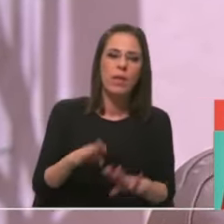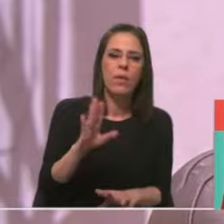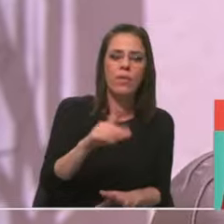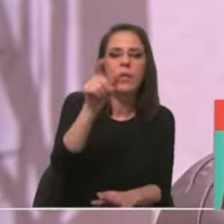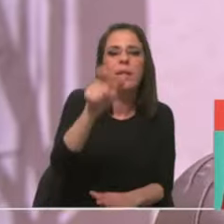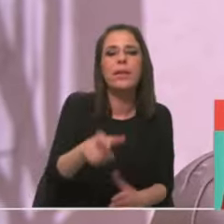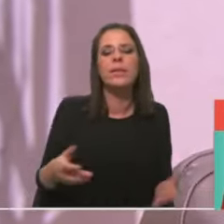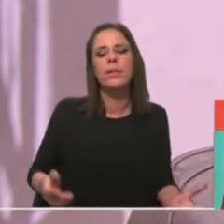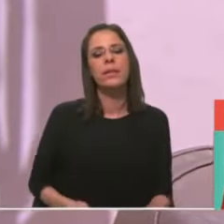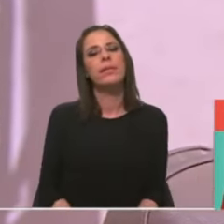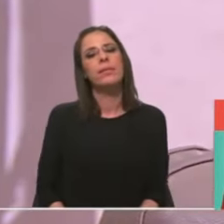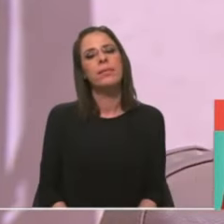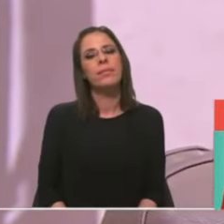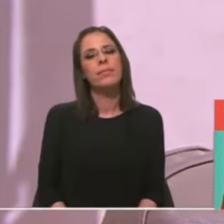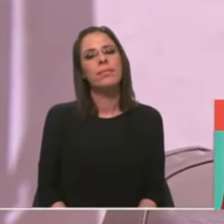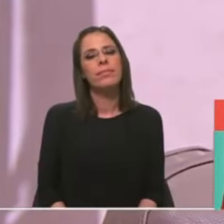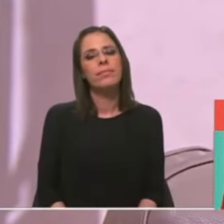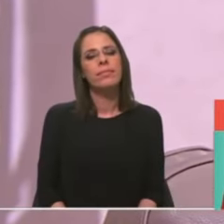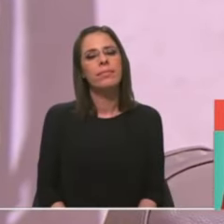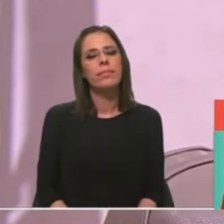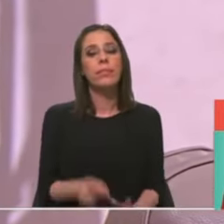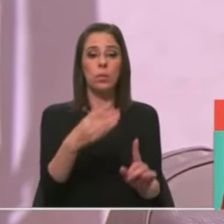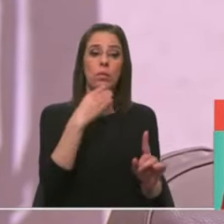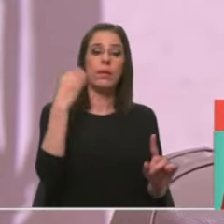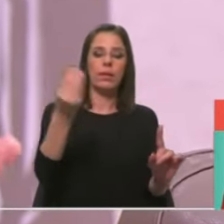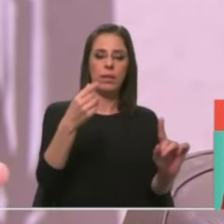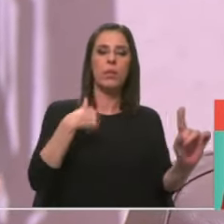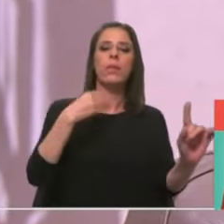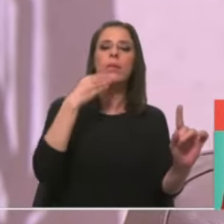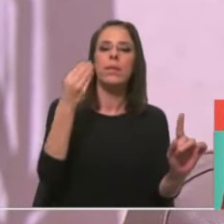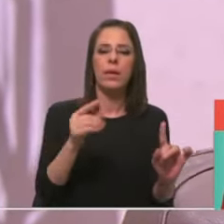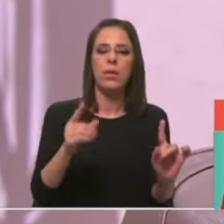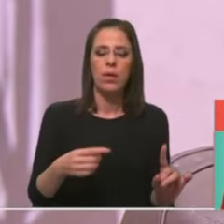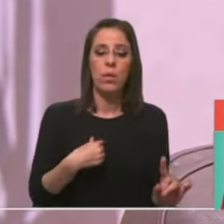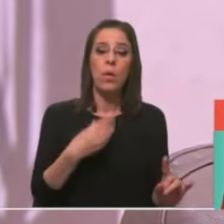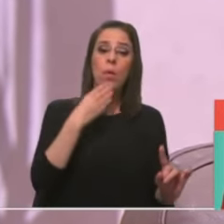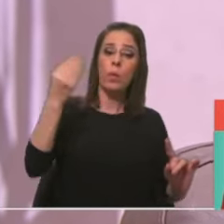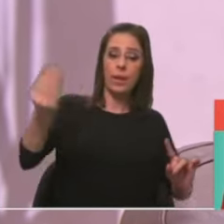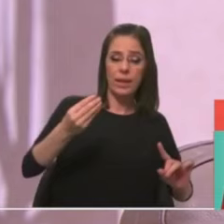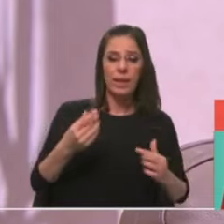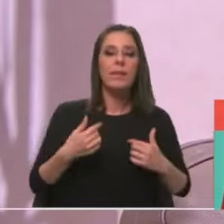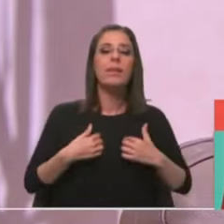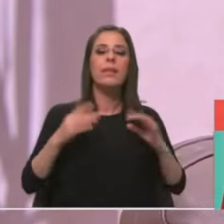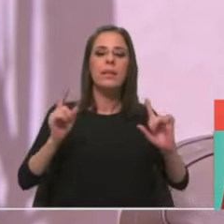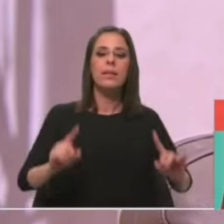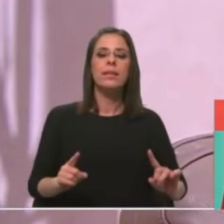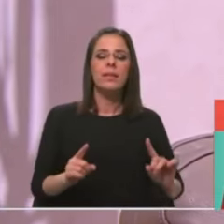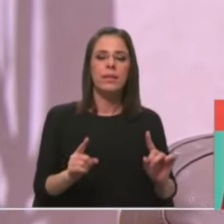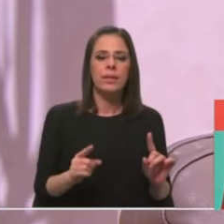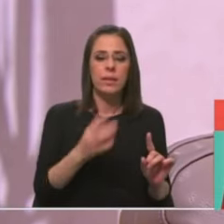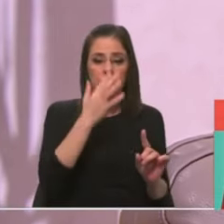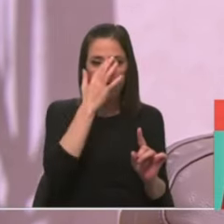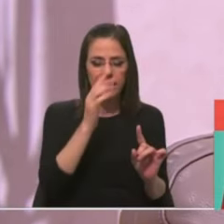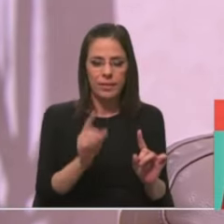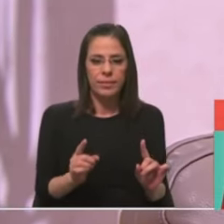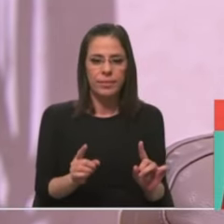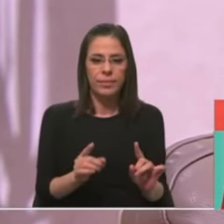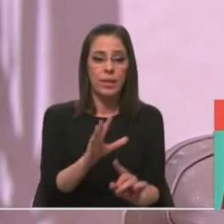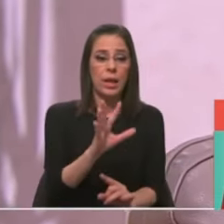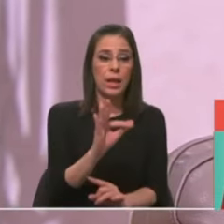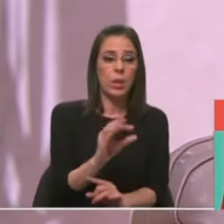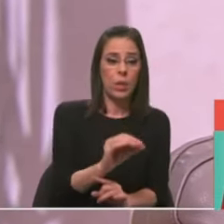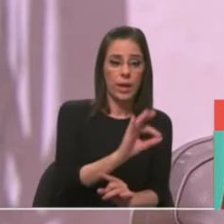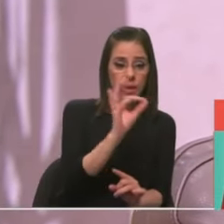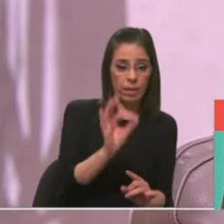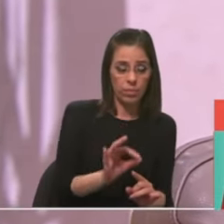Fábio? Porque o Fábio tinha talento. Sim, mas é o que eu digo, o talento é